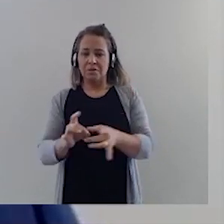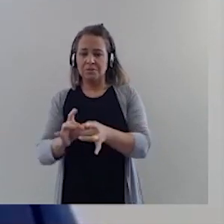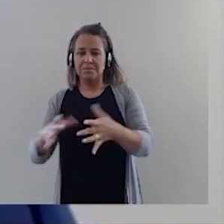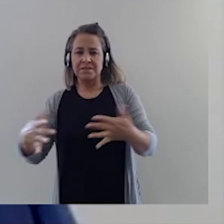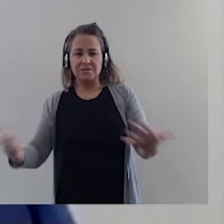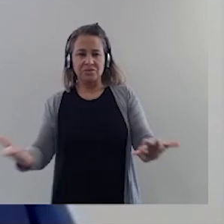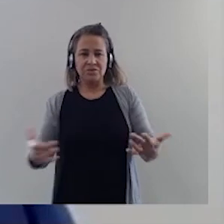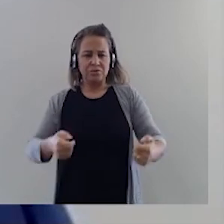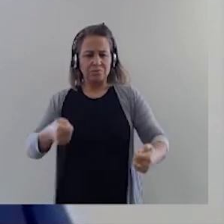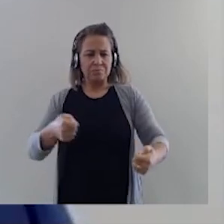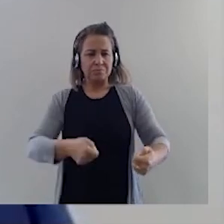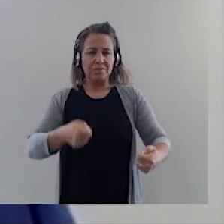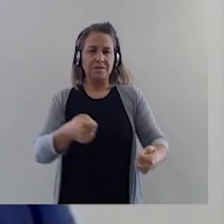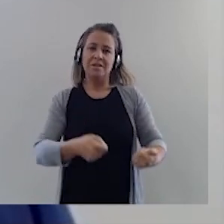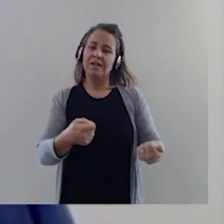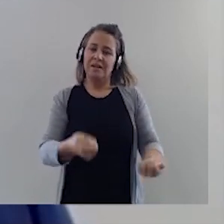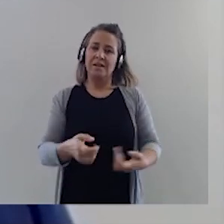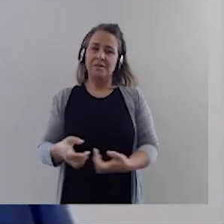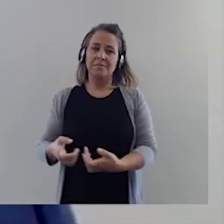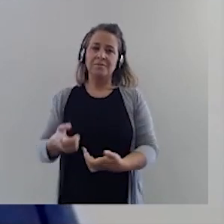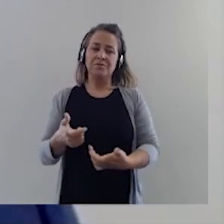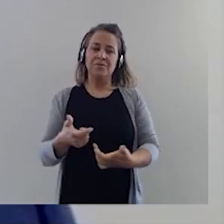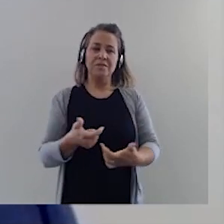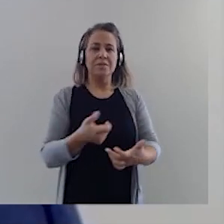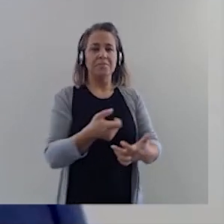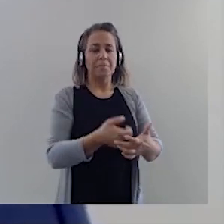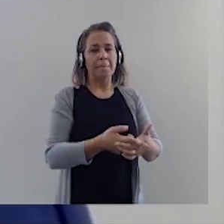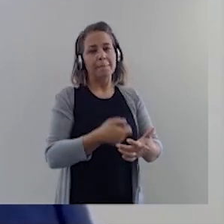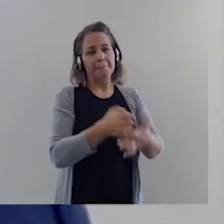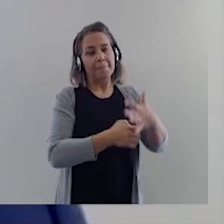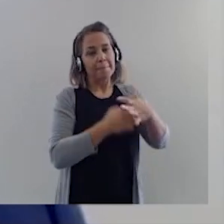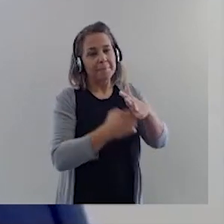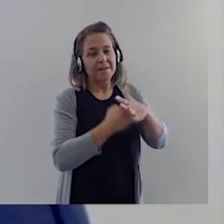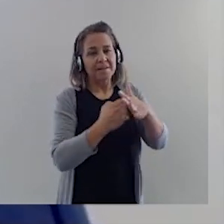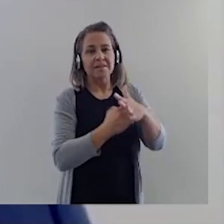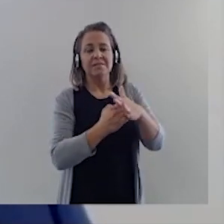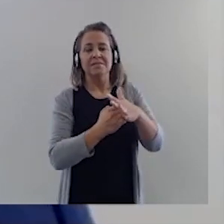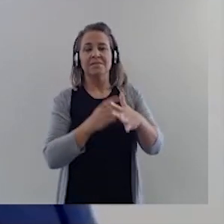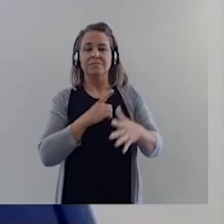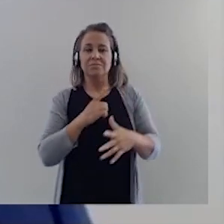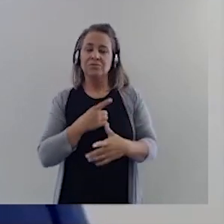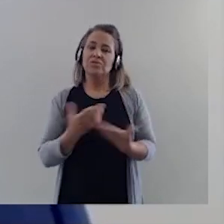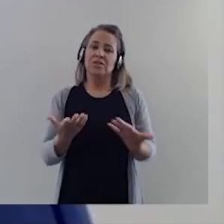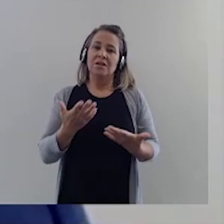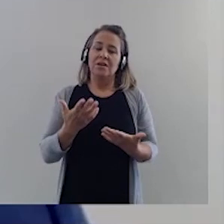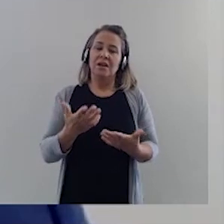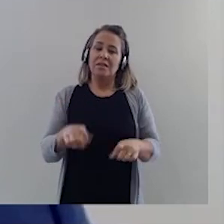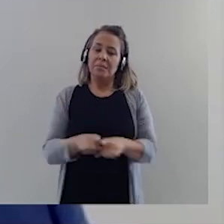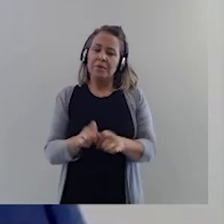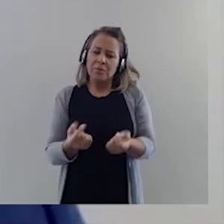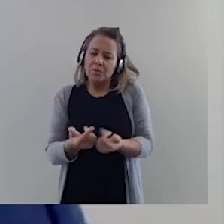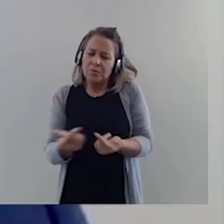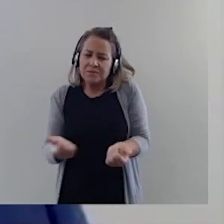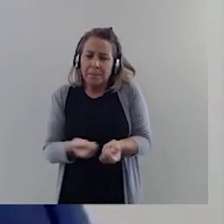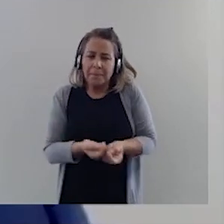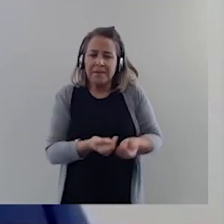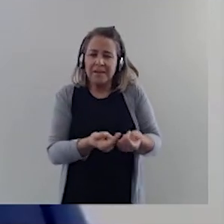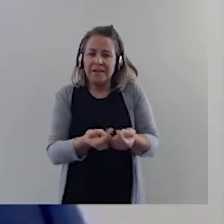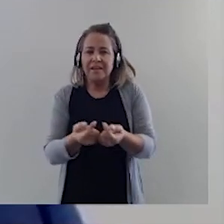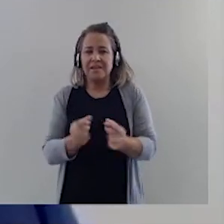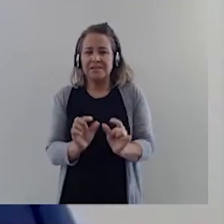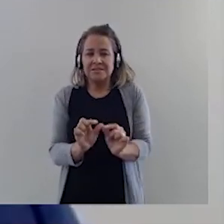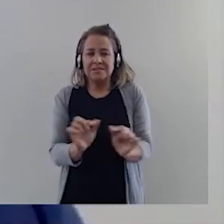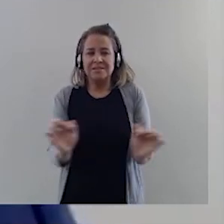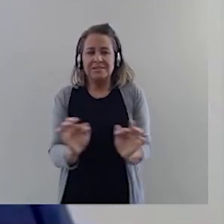liberalismo, de empreendedorismo. Nós tínhamos uma perspectiva, havia uma, ainda pequena, né, ainda tênue,